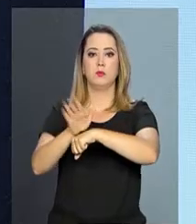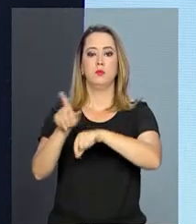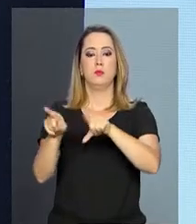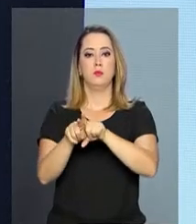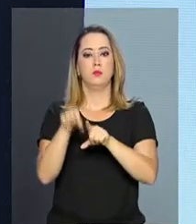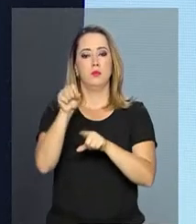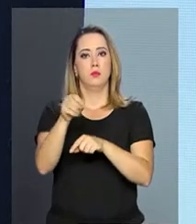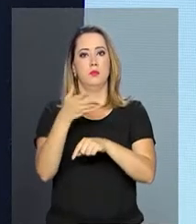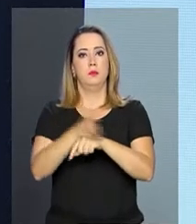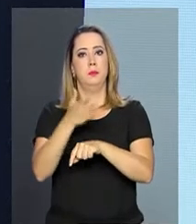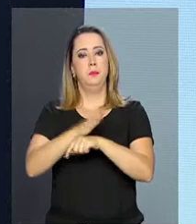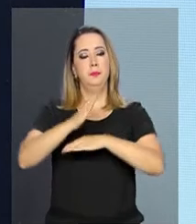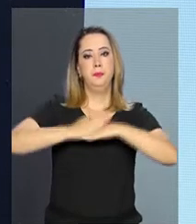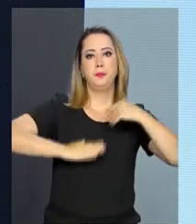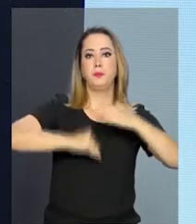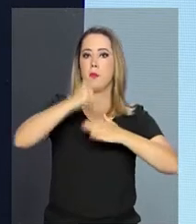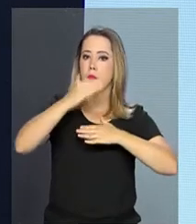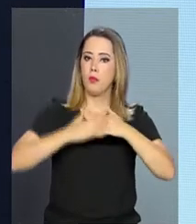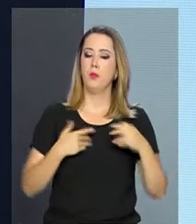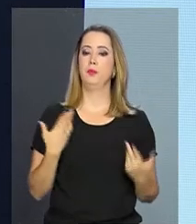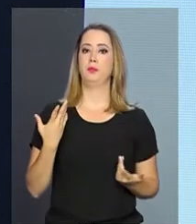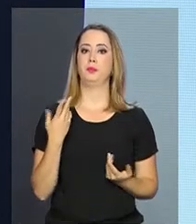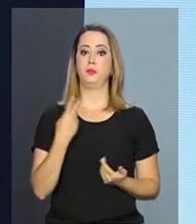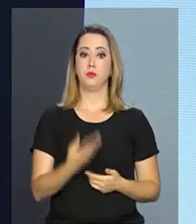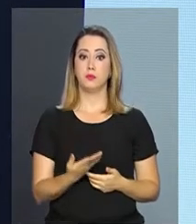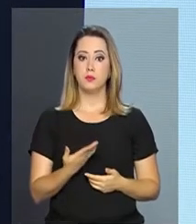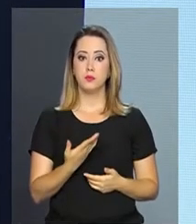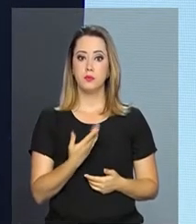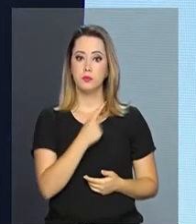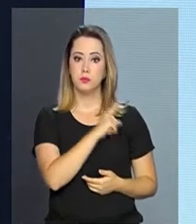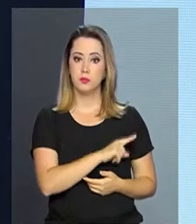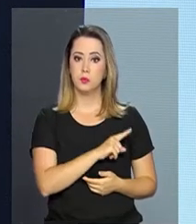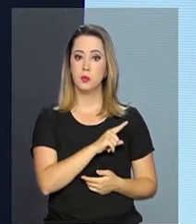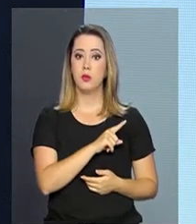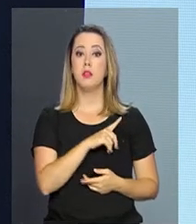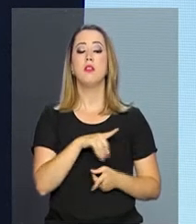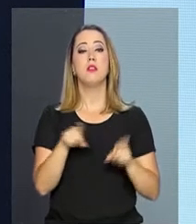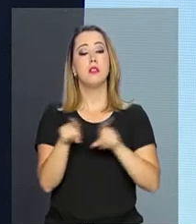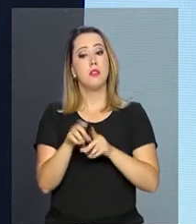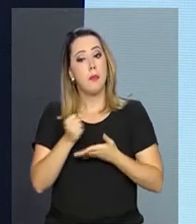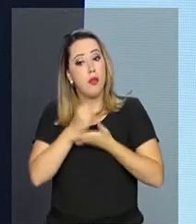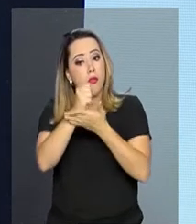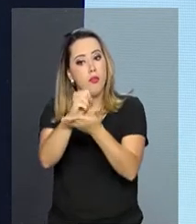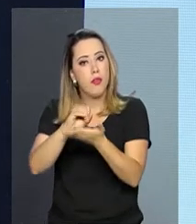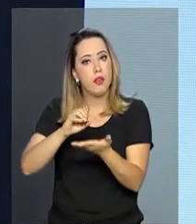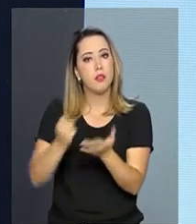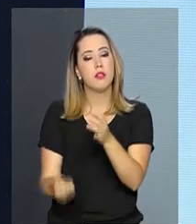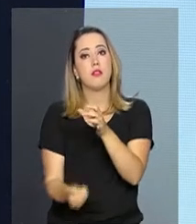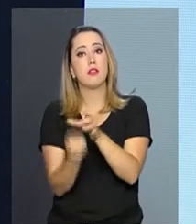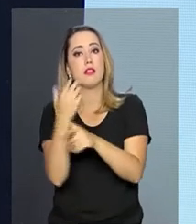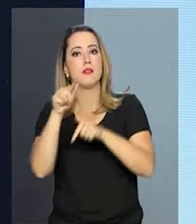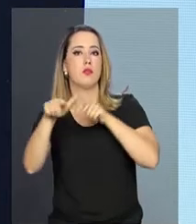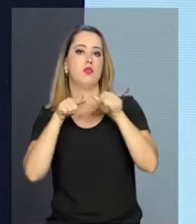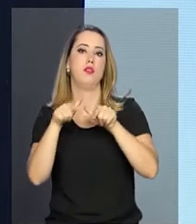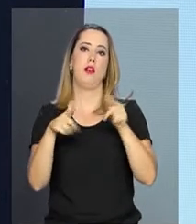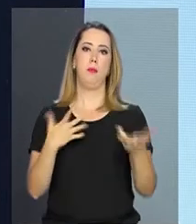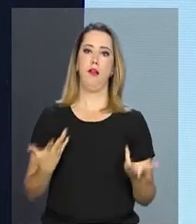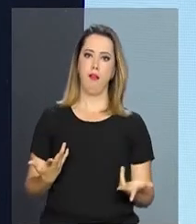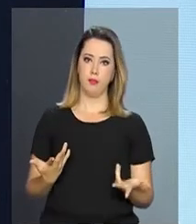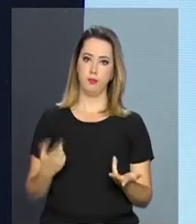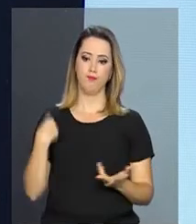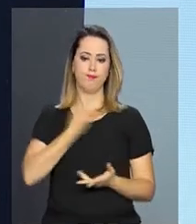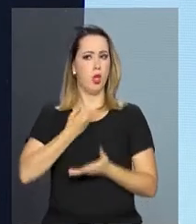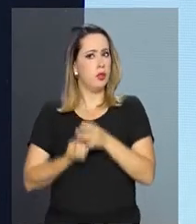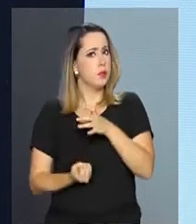qualificação profissional e também de oferecer de oferta de empregos nós estamos criando